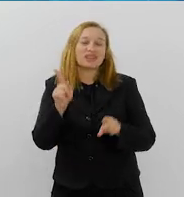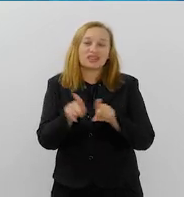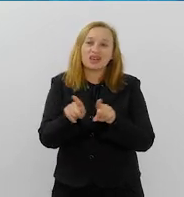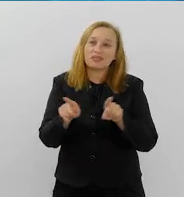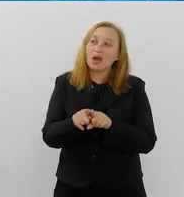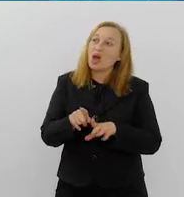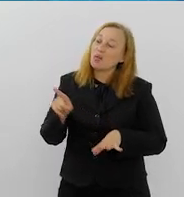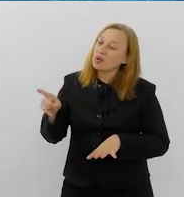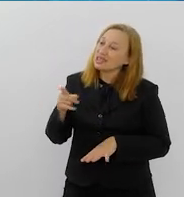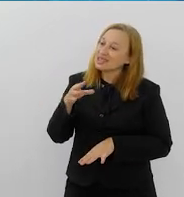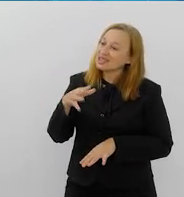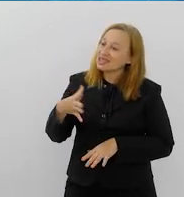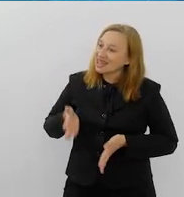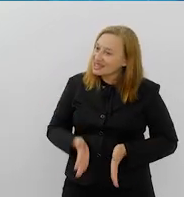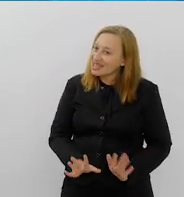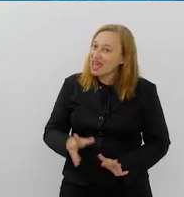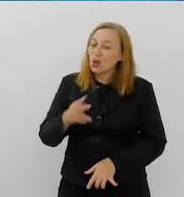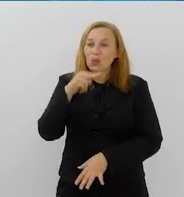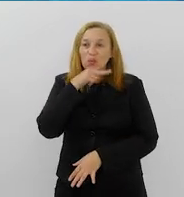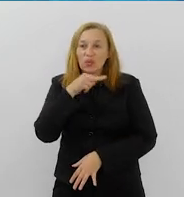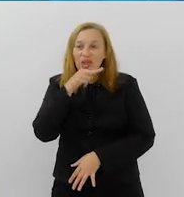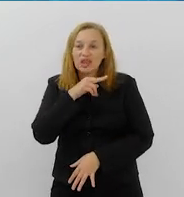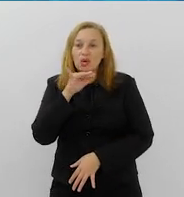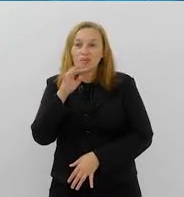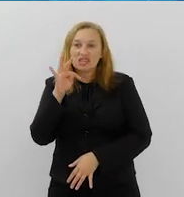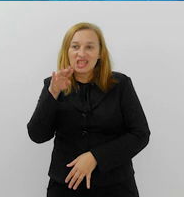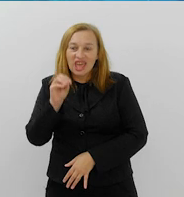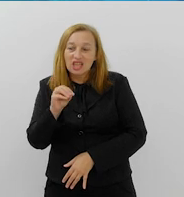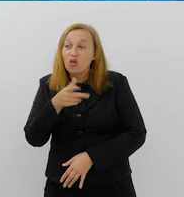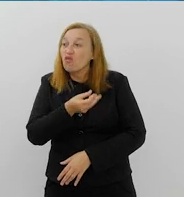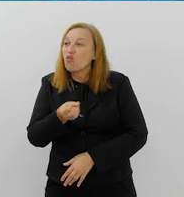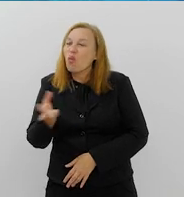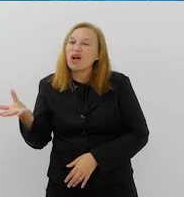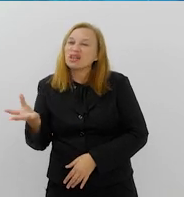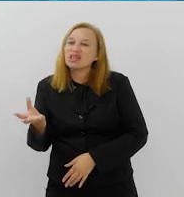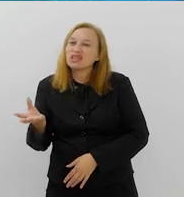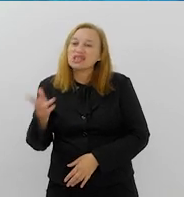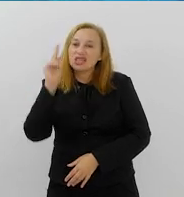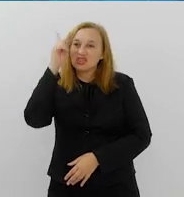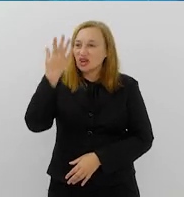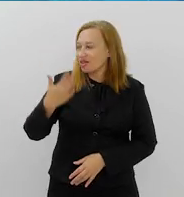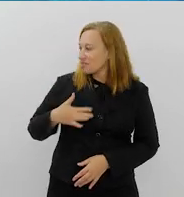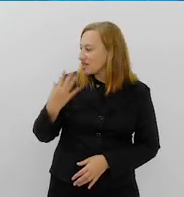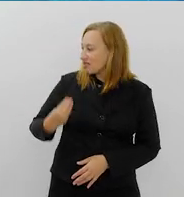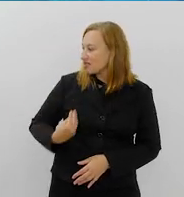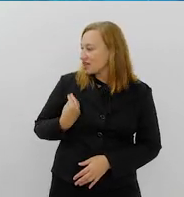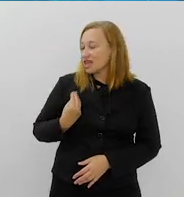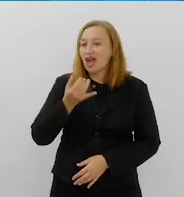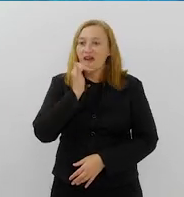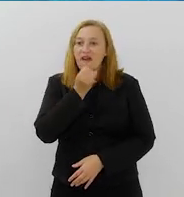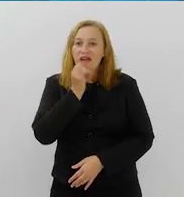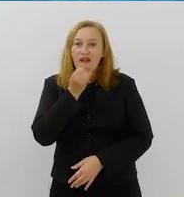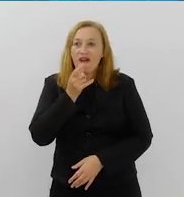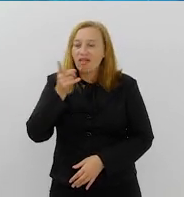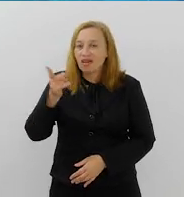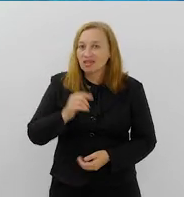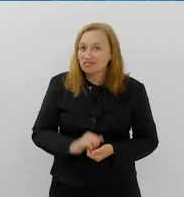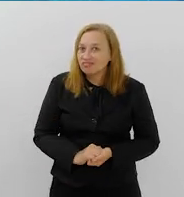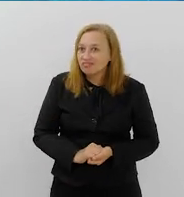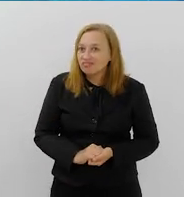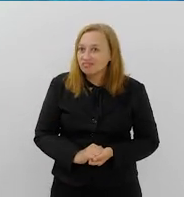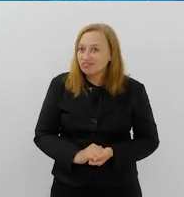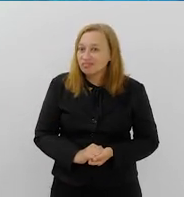né? Pô, se nascer um neto, se nascer um bisneto, quanta história da minha vida é contada